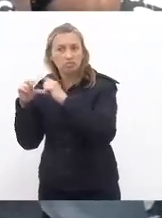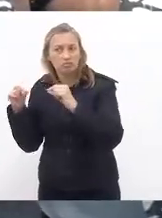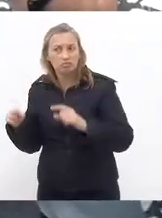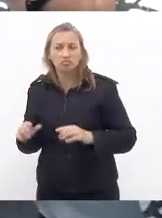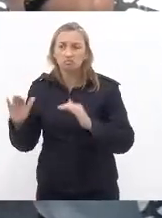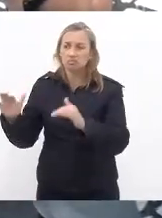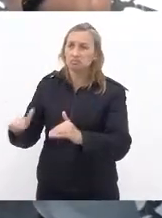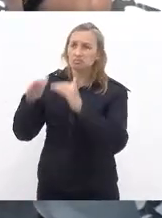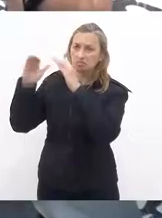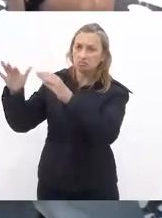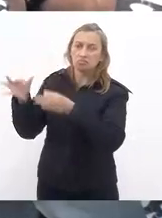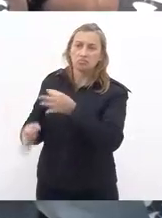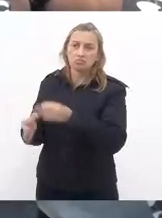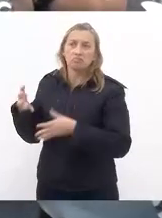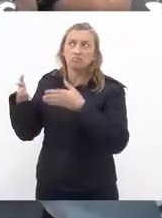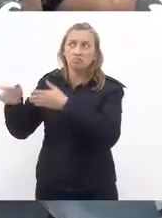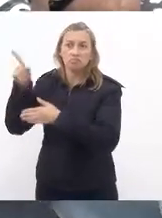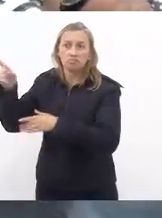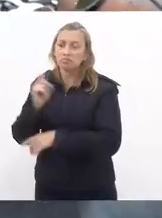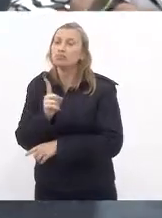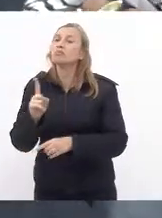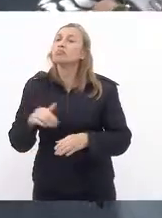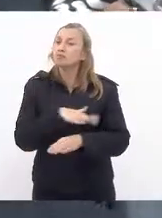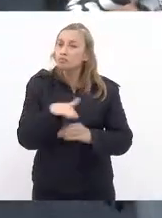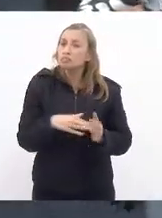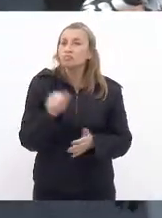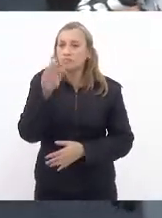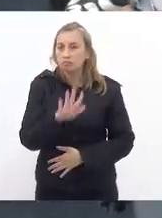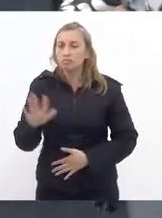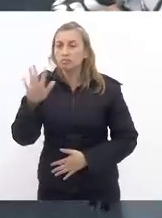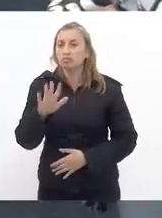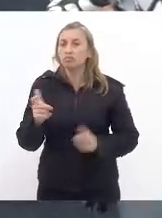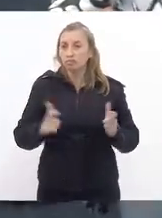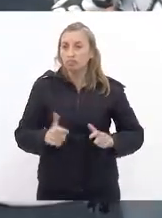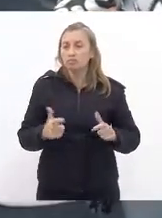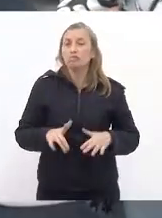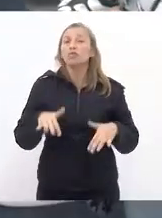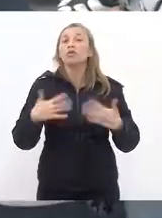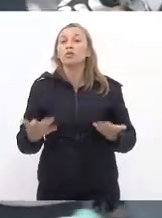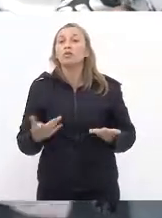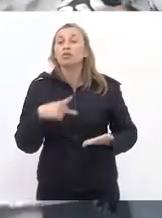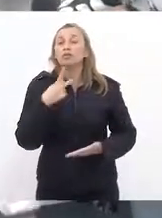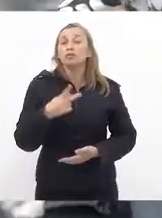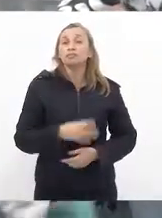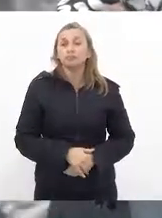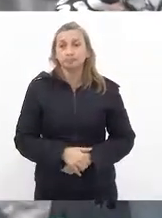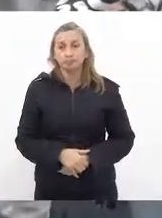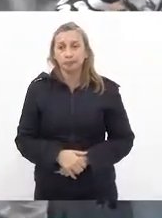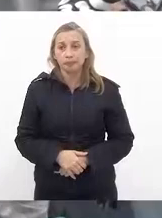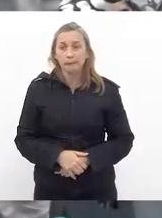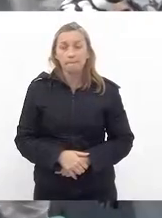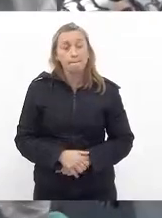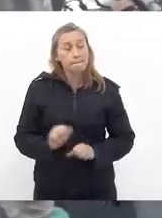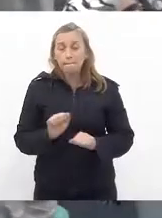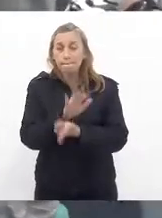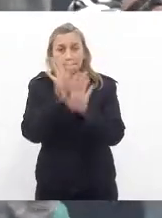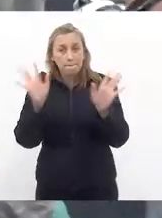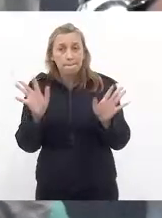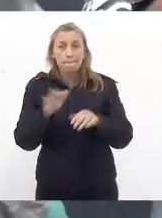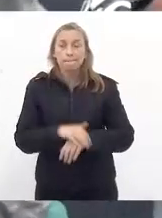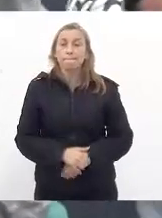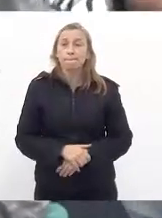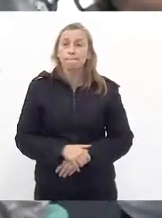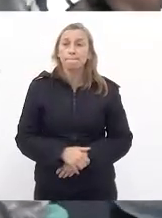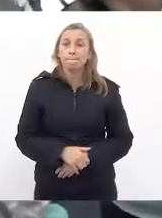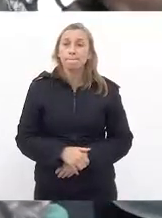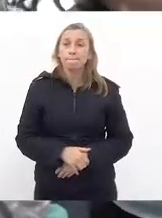onde o Supremo está sediado vale para todo o território nacional e qual foi a esta posição muito clara